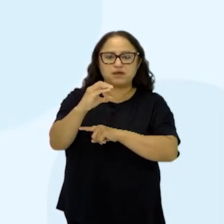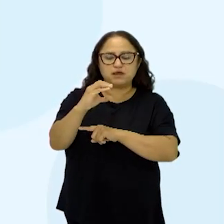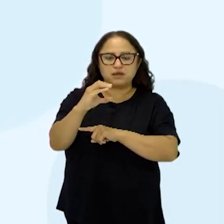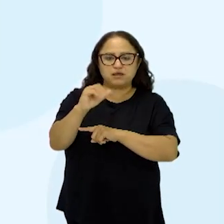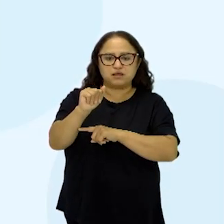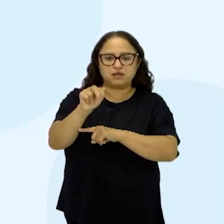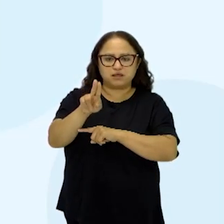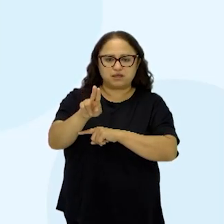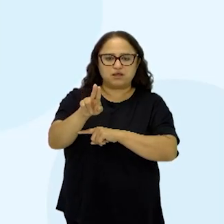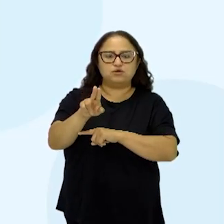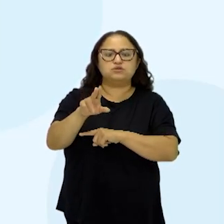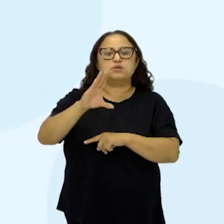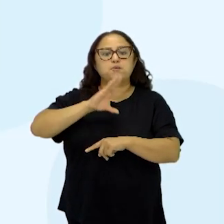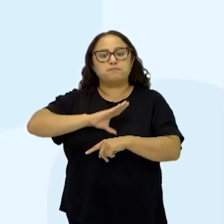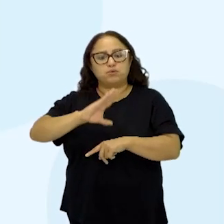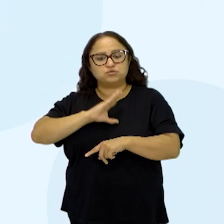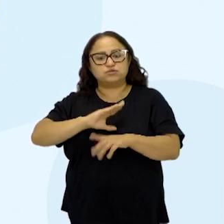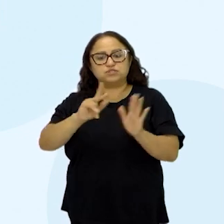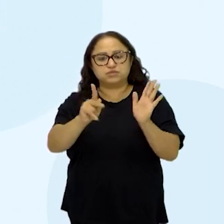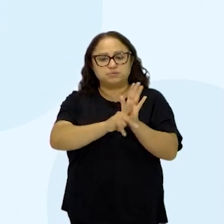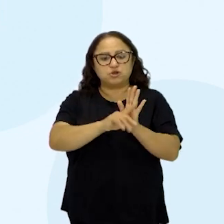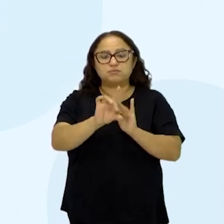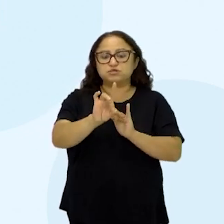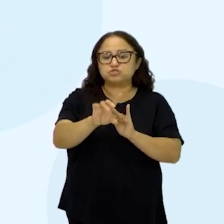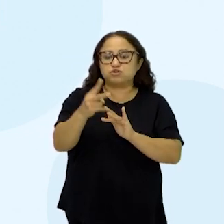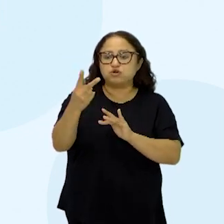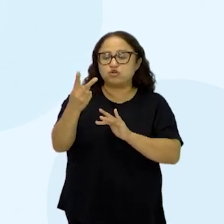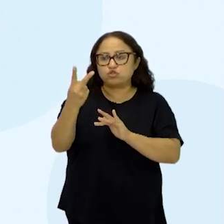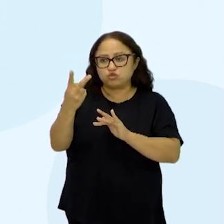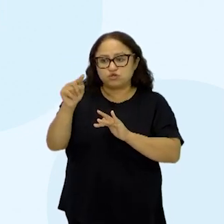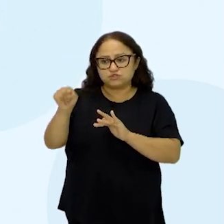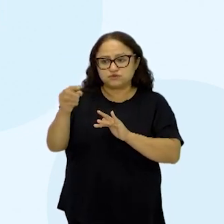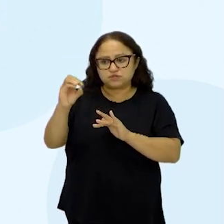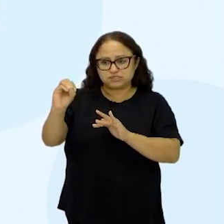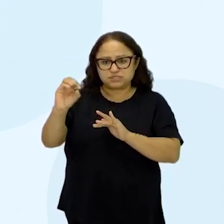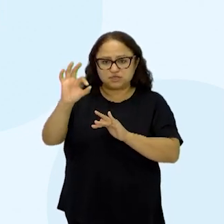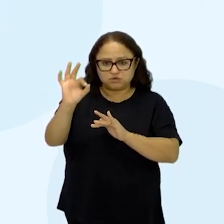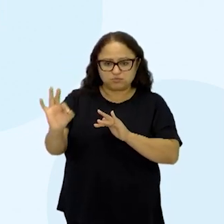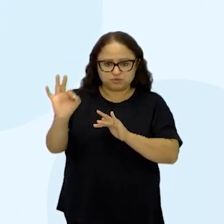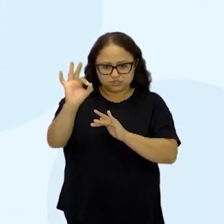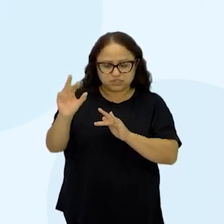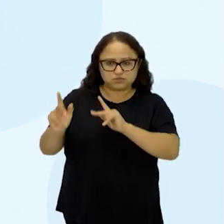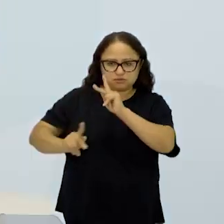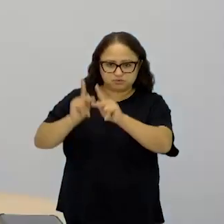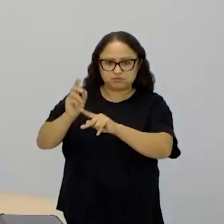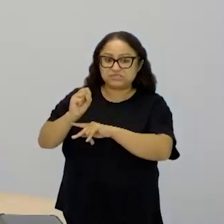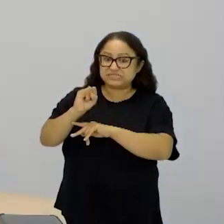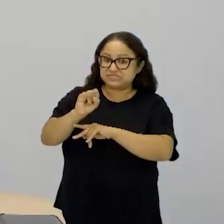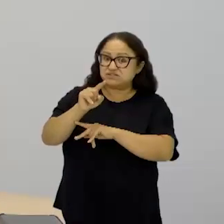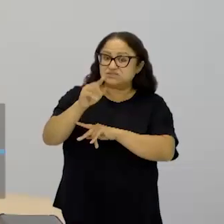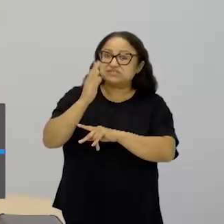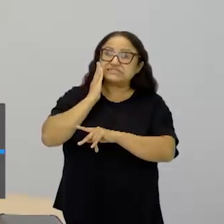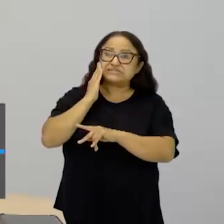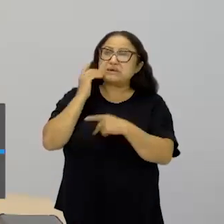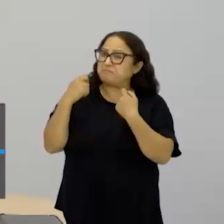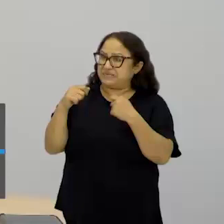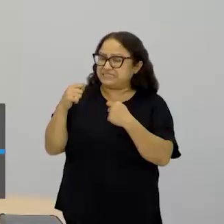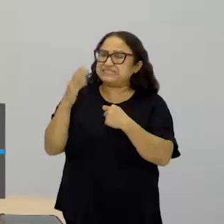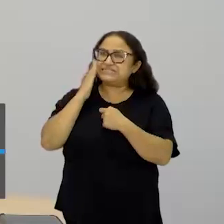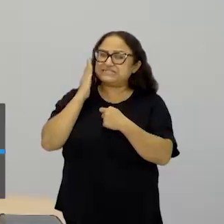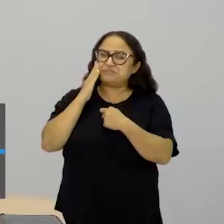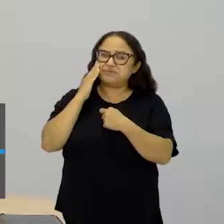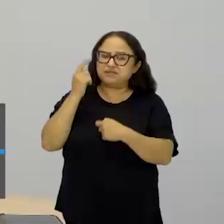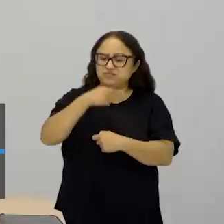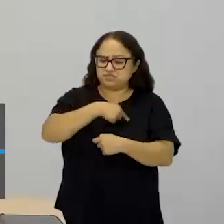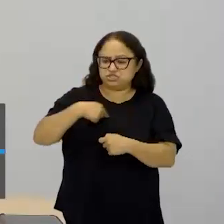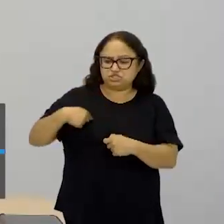apesar da língua portuguesa ser oficial, é falada somente por 2% da população. Então, se você for para lá, você tem que saber falar um pouquinho chinês, entender, porque senão você